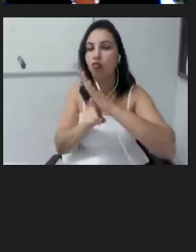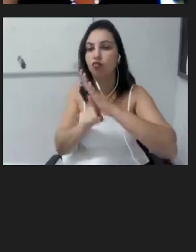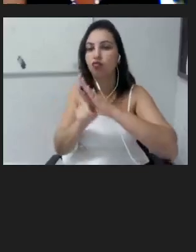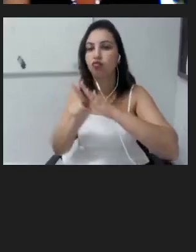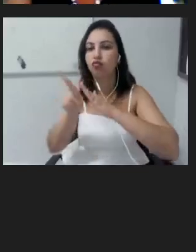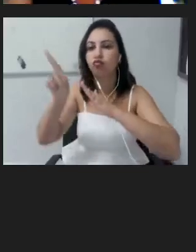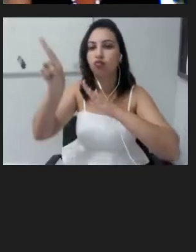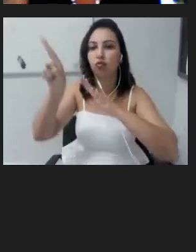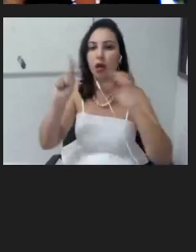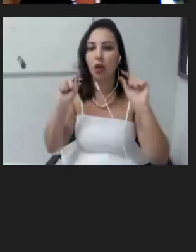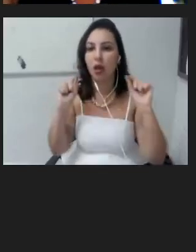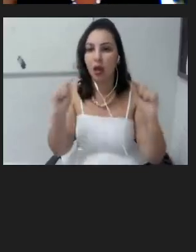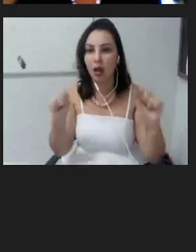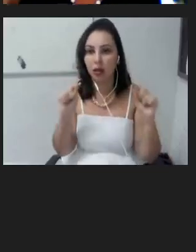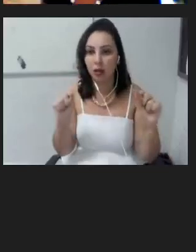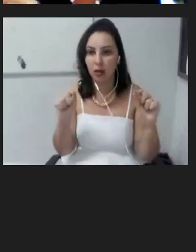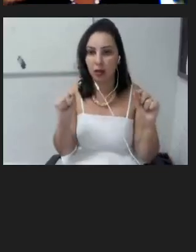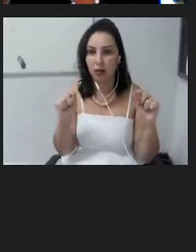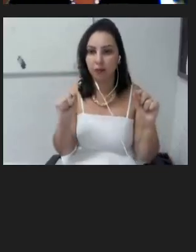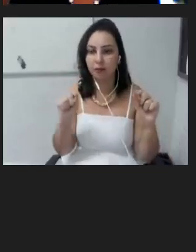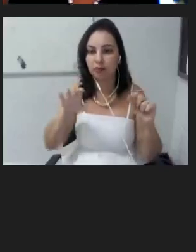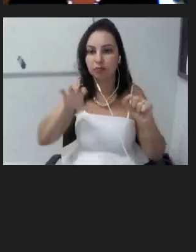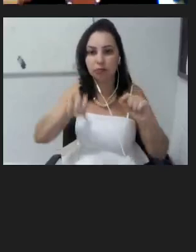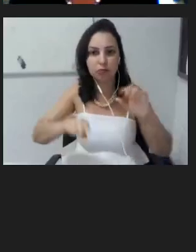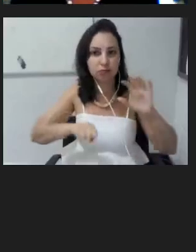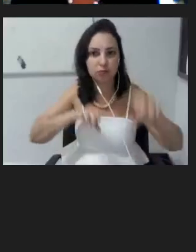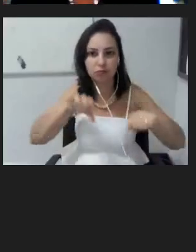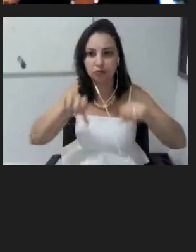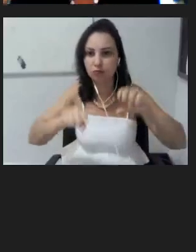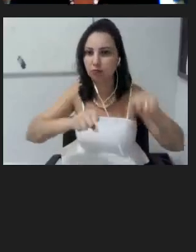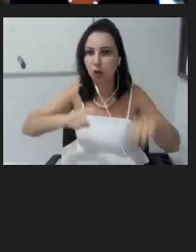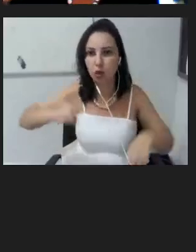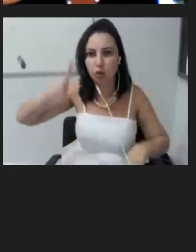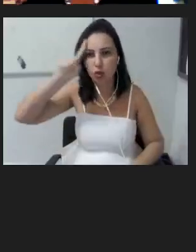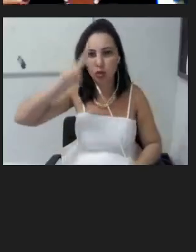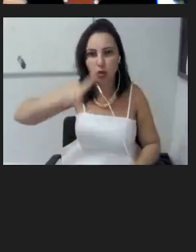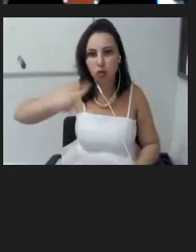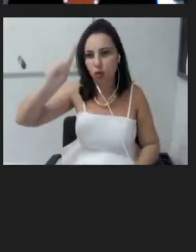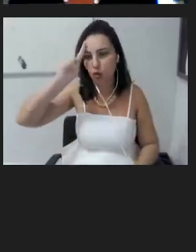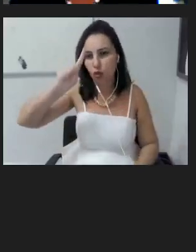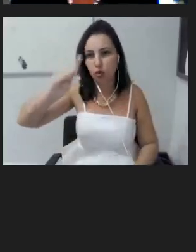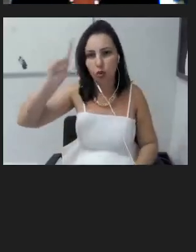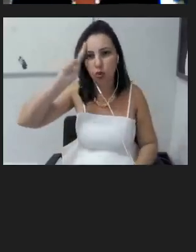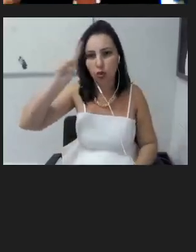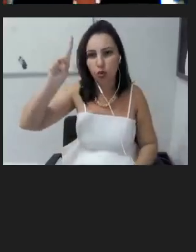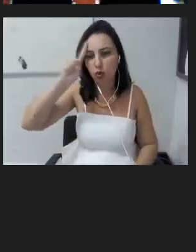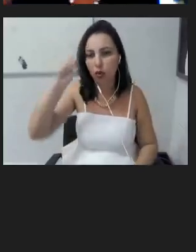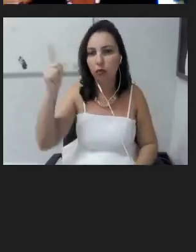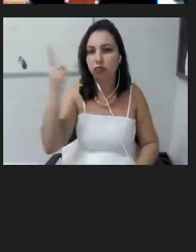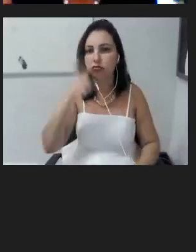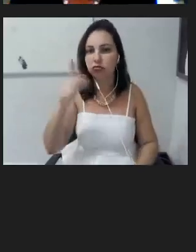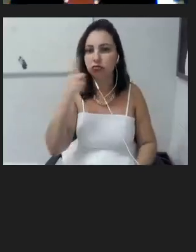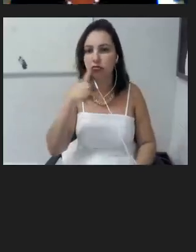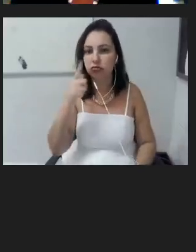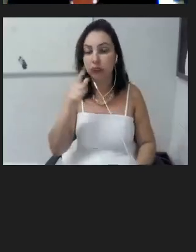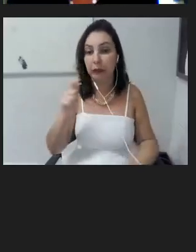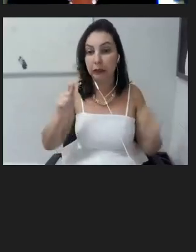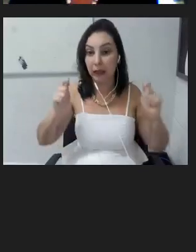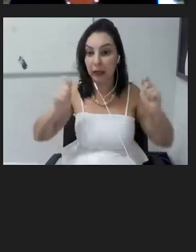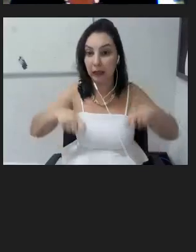É sim uma busca constante dentro dos recursos existentes e